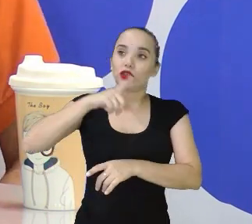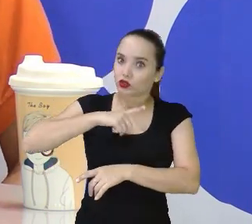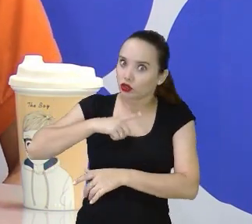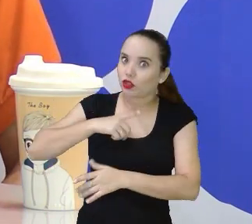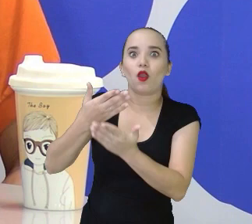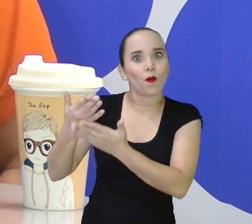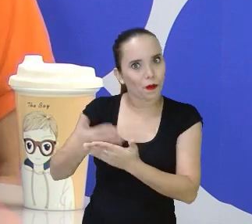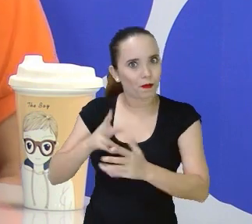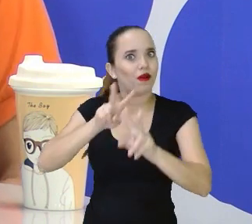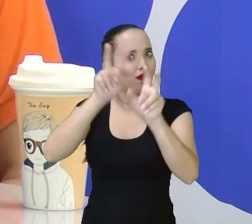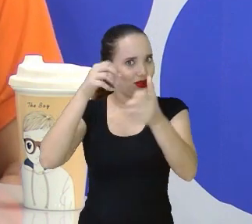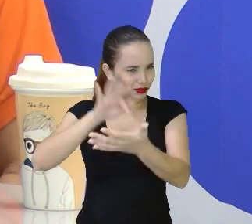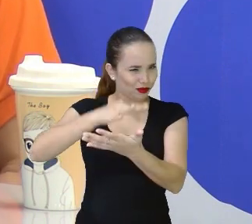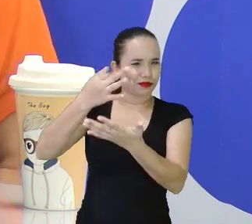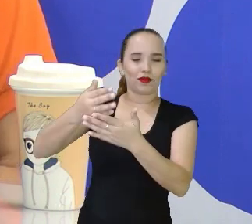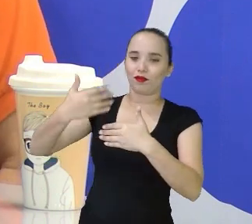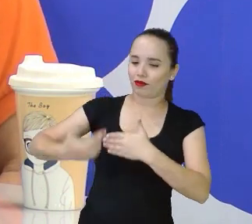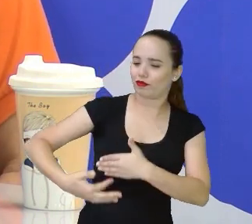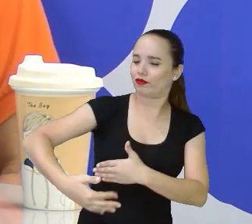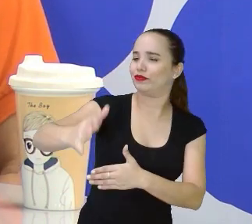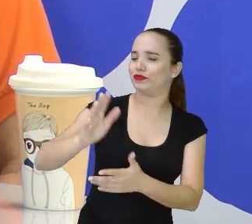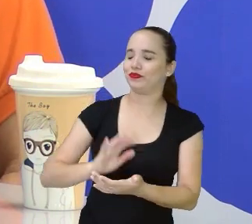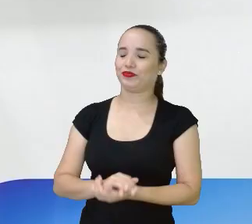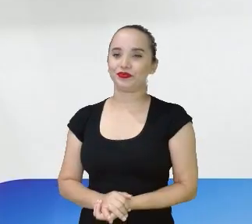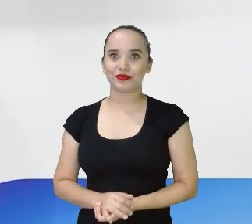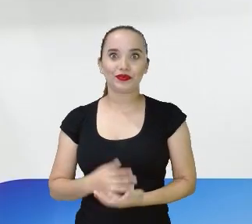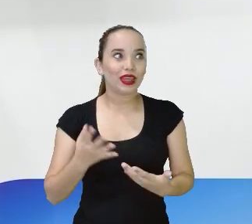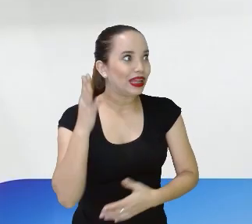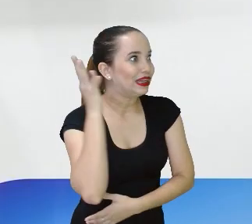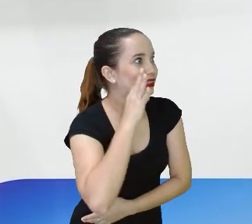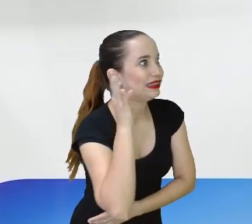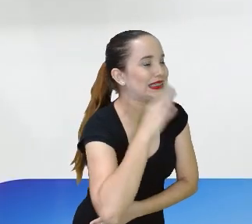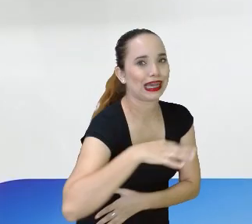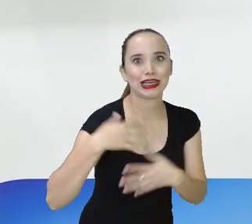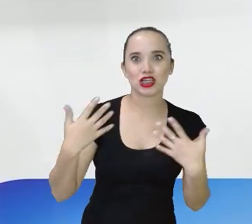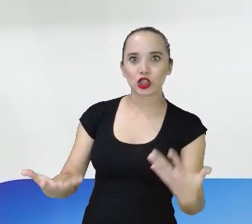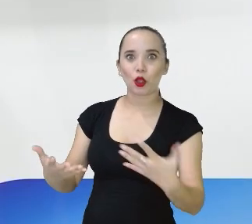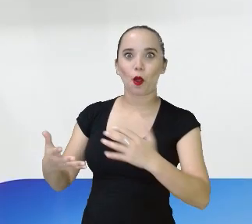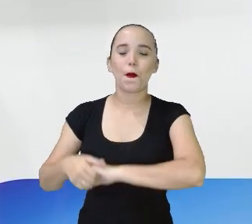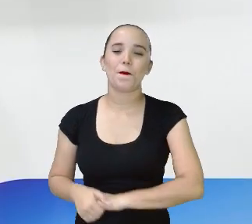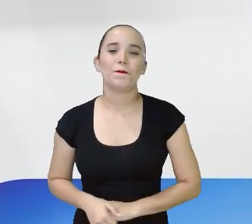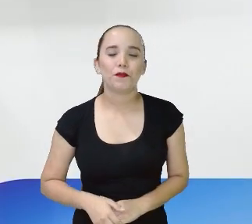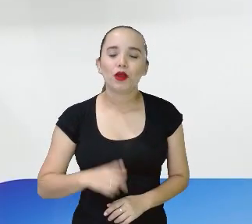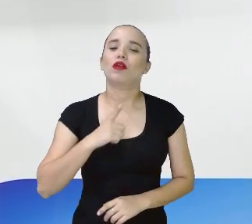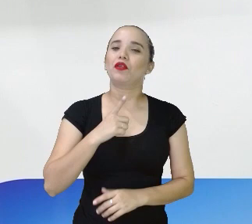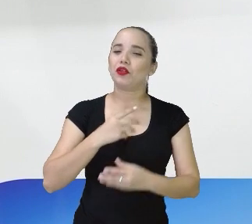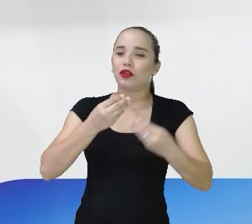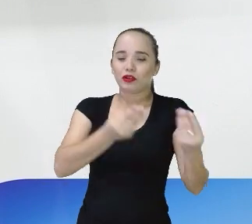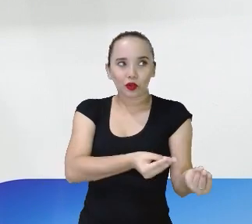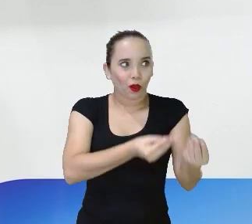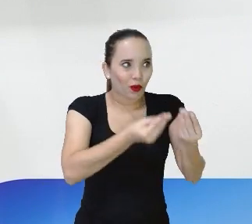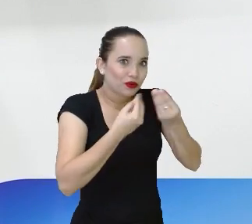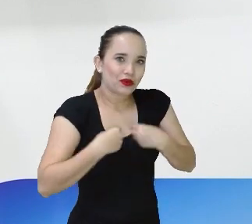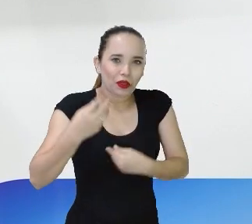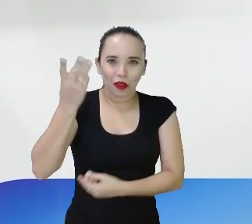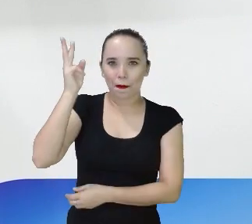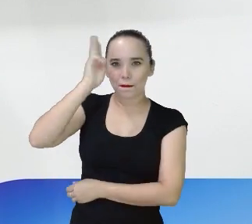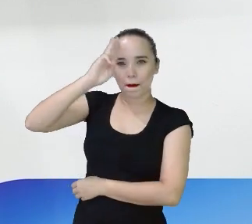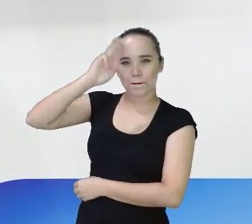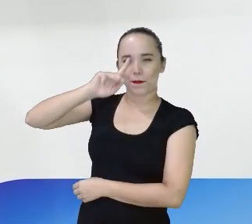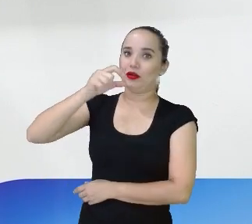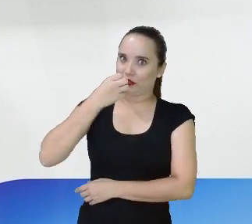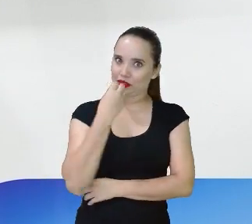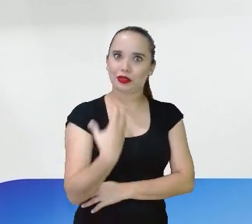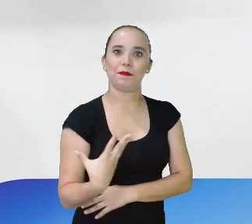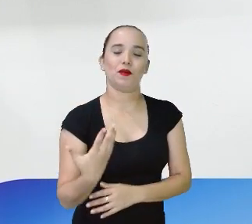falando sobre frevo, viu? Por esses dias. Que coisa legal, tá vendo? Olha aí, eles estão trazendo pra gente, resgatando essas memórias, e isso é muito